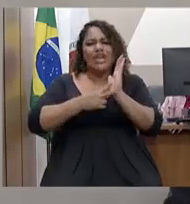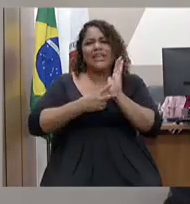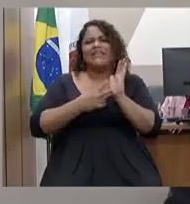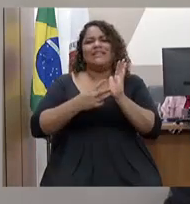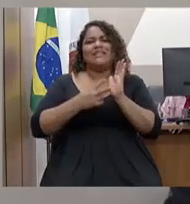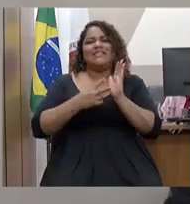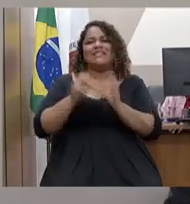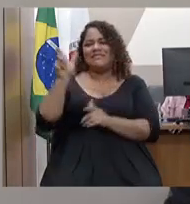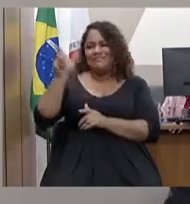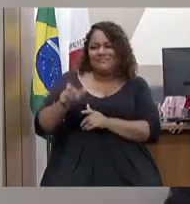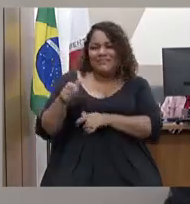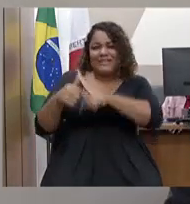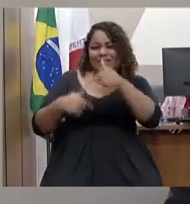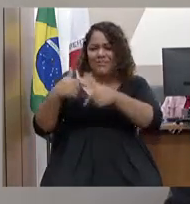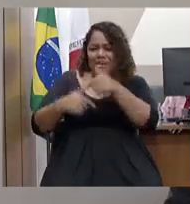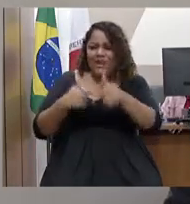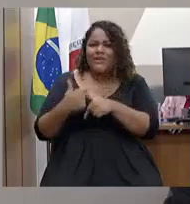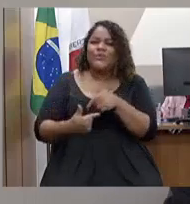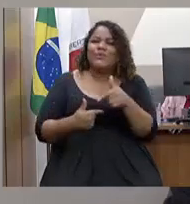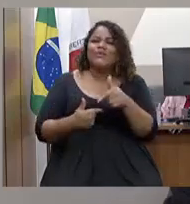uma sexta-feira de manhã